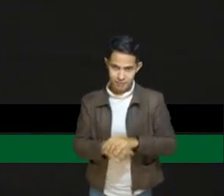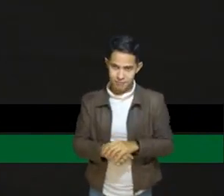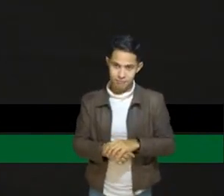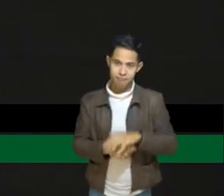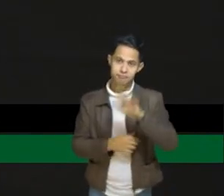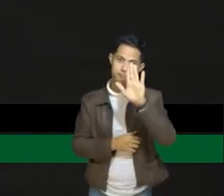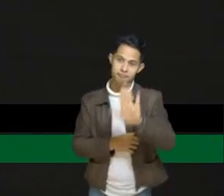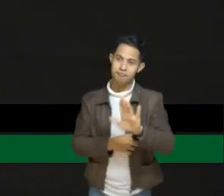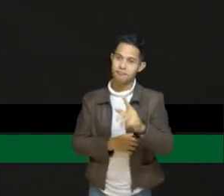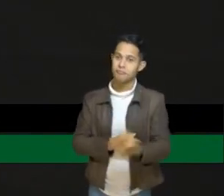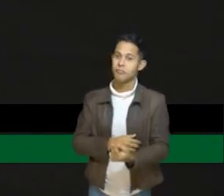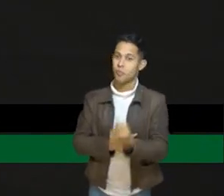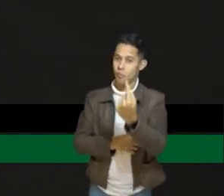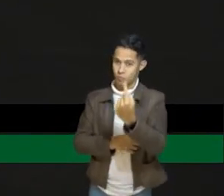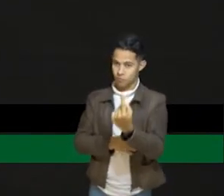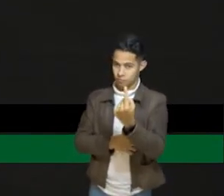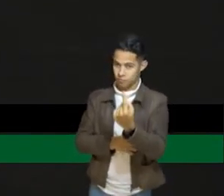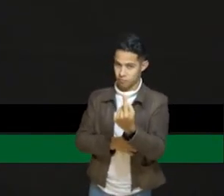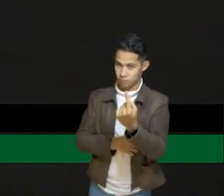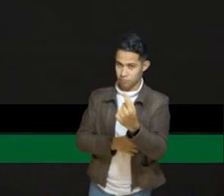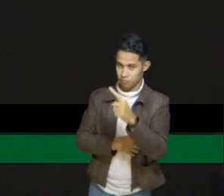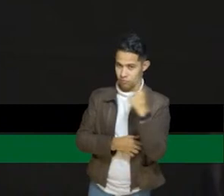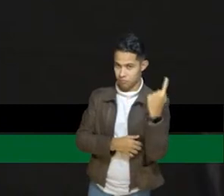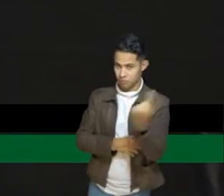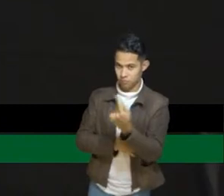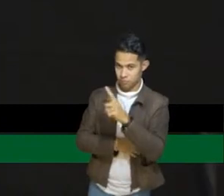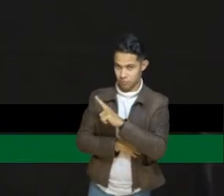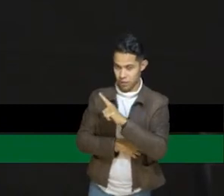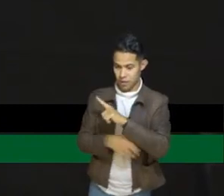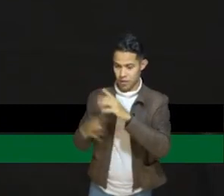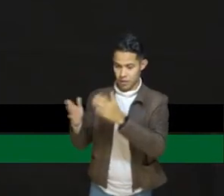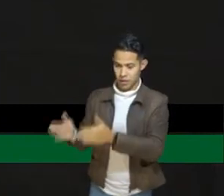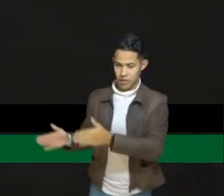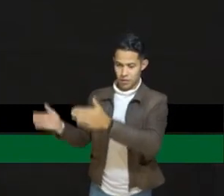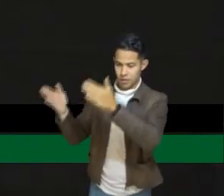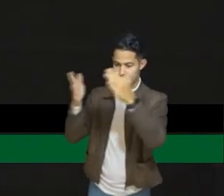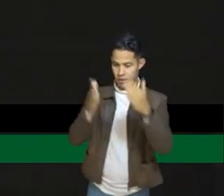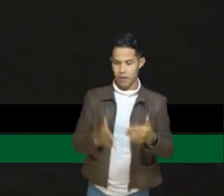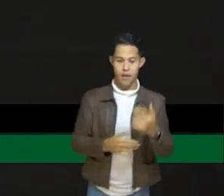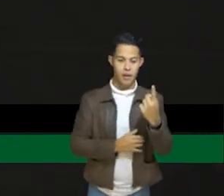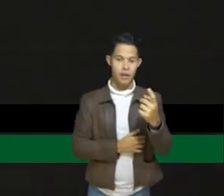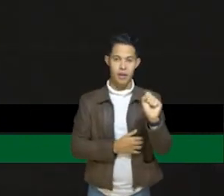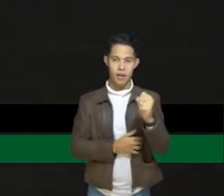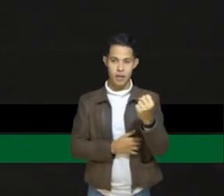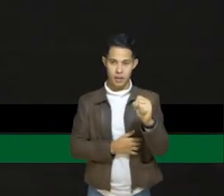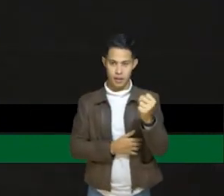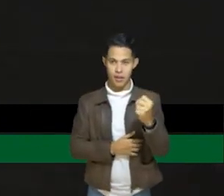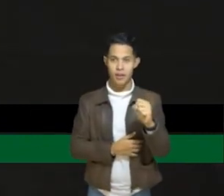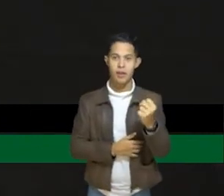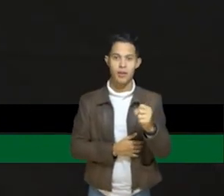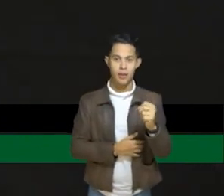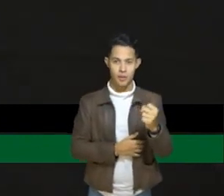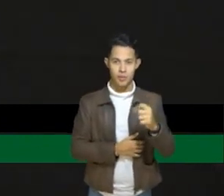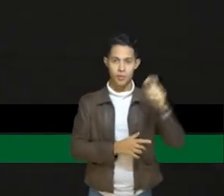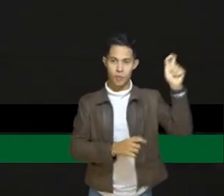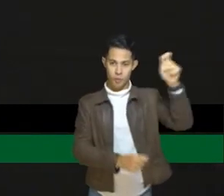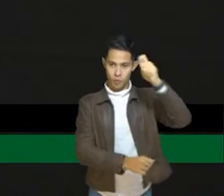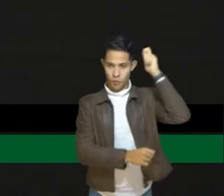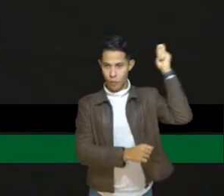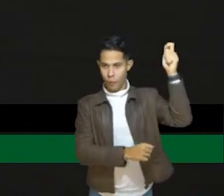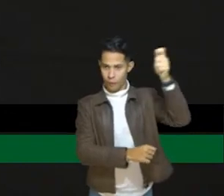atrações que temos aí é o 18º Rodeio Crioulo Nacional que vai